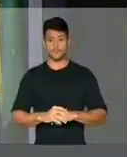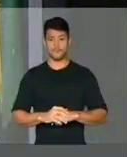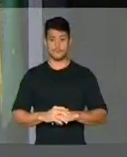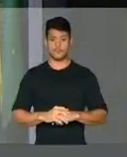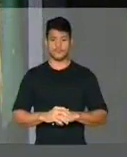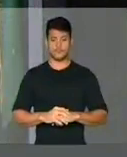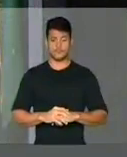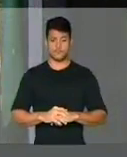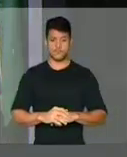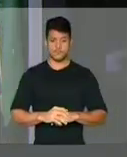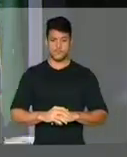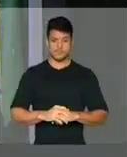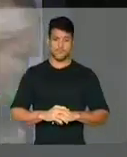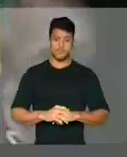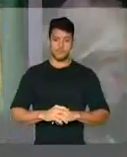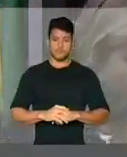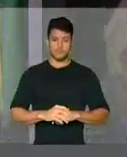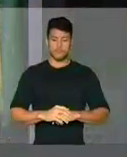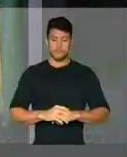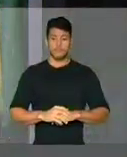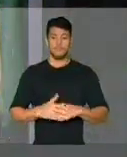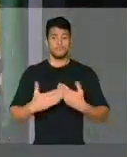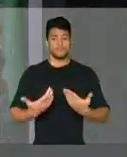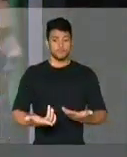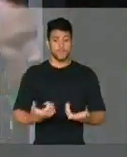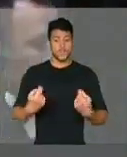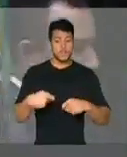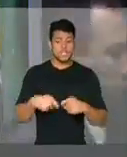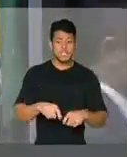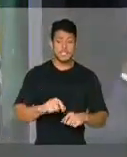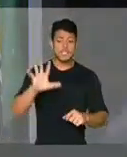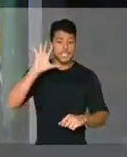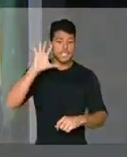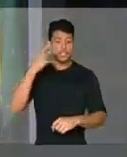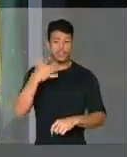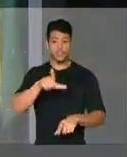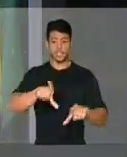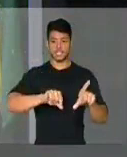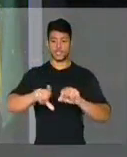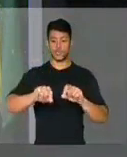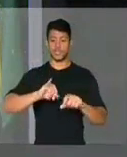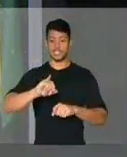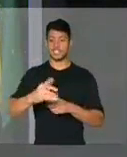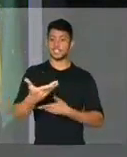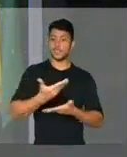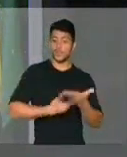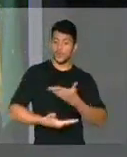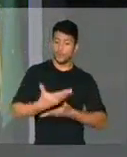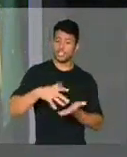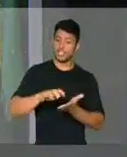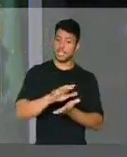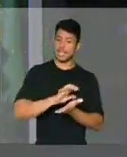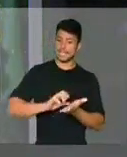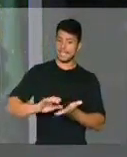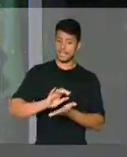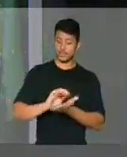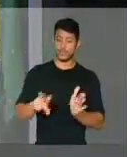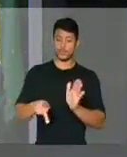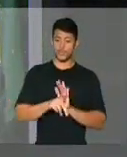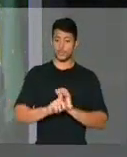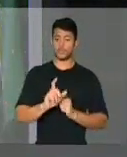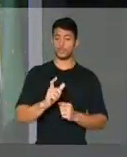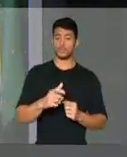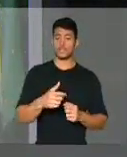válida e livremente pelo compartilhamento dos dados que dá o conhecimento de certo e determinados bancos